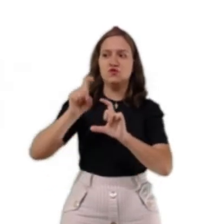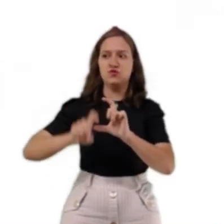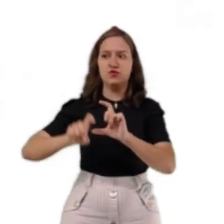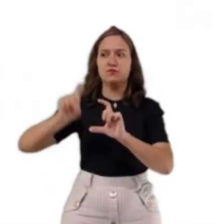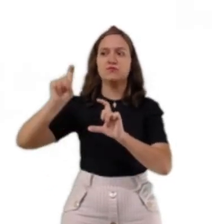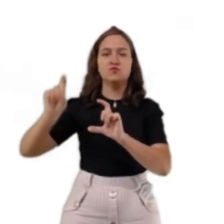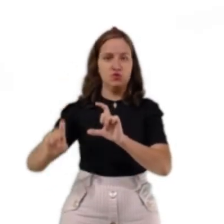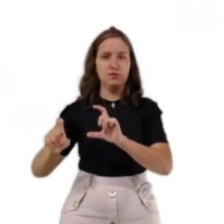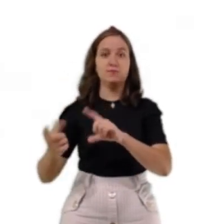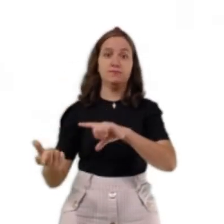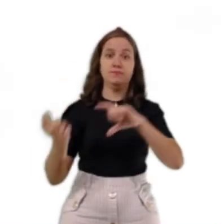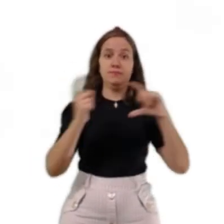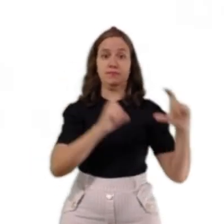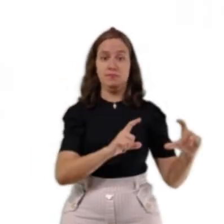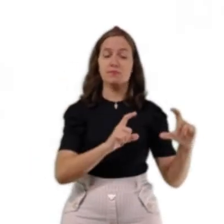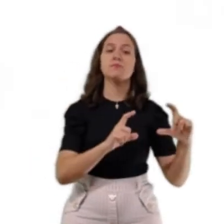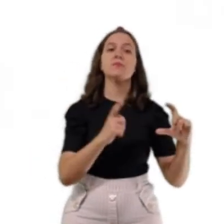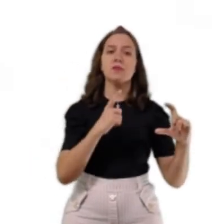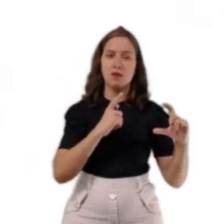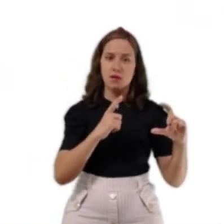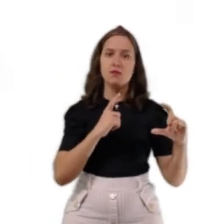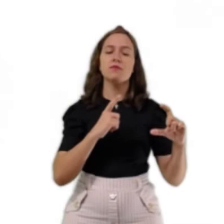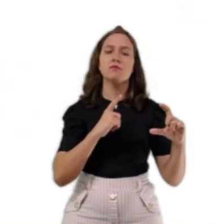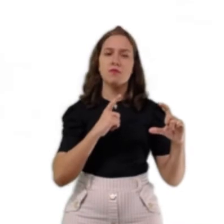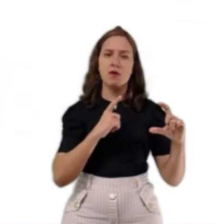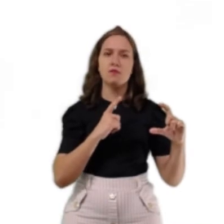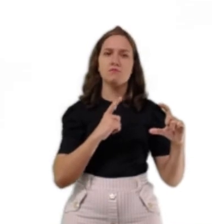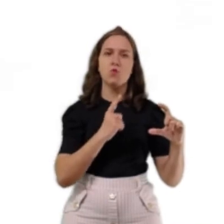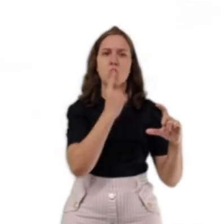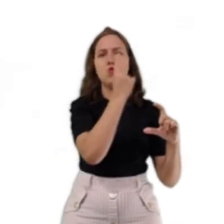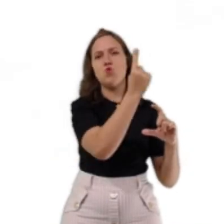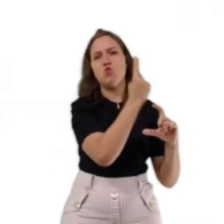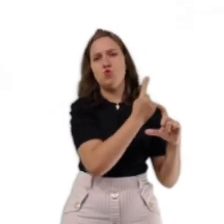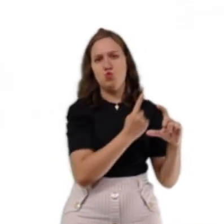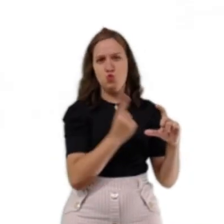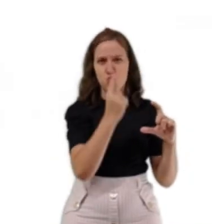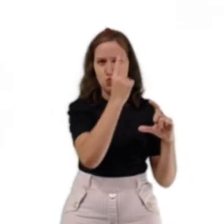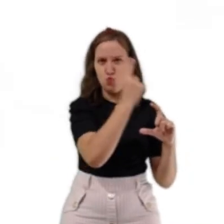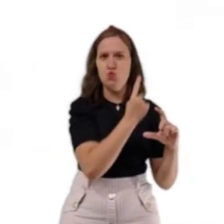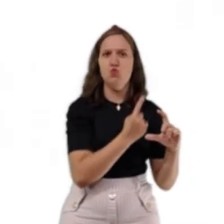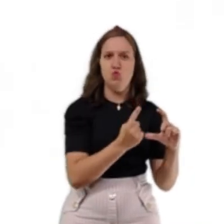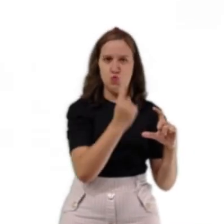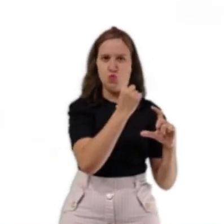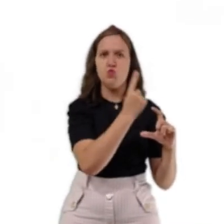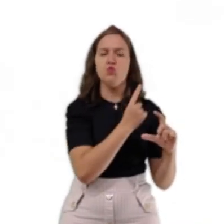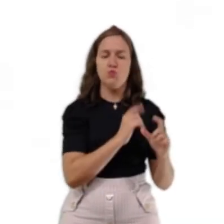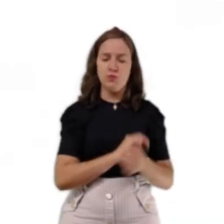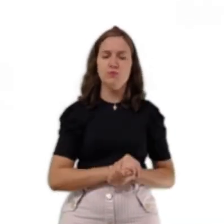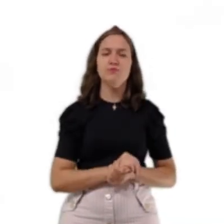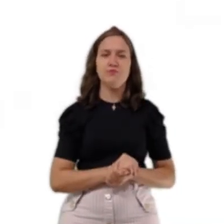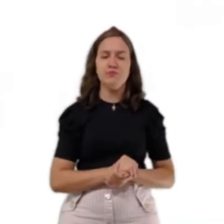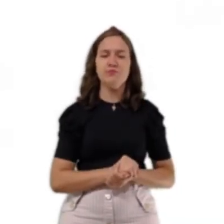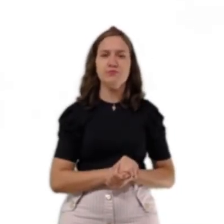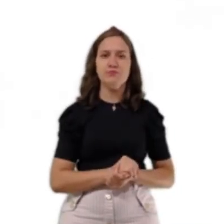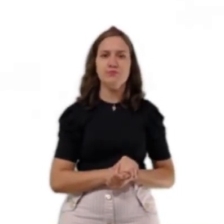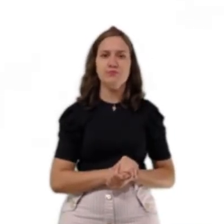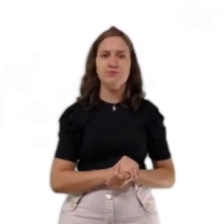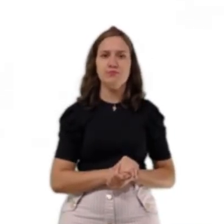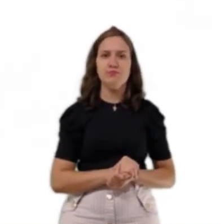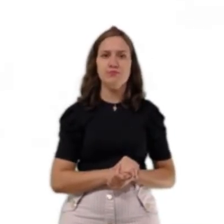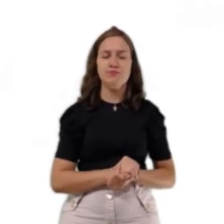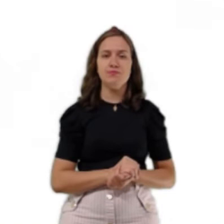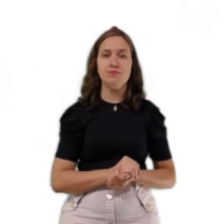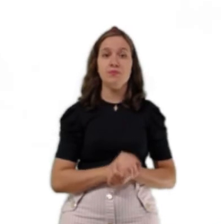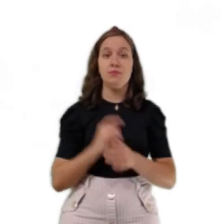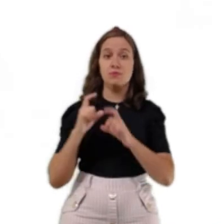lado direito eu tenho caixinhas é com o valor um essas caixinhas eu